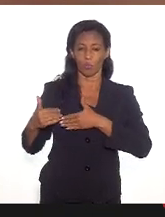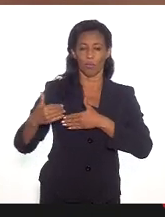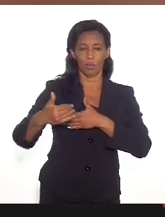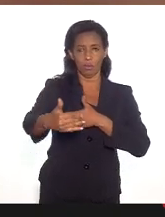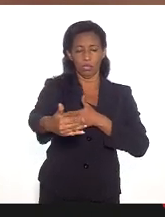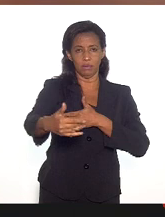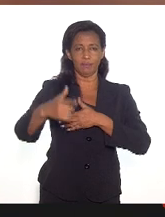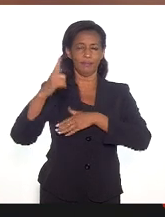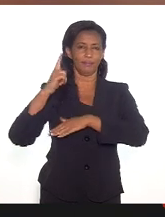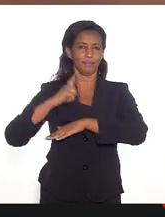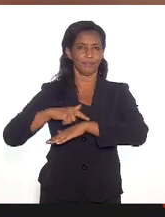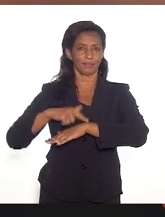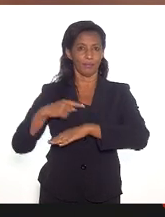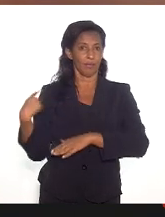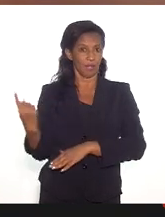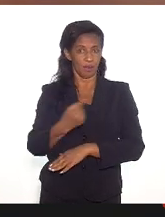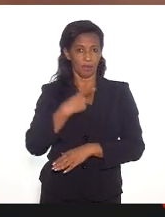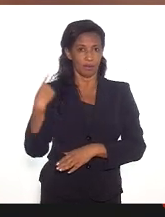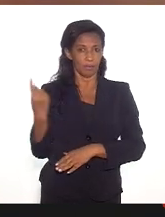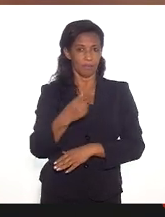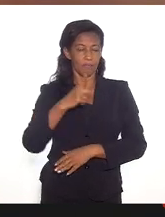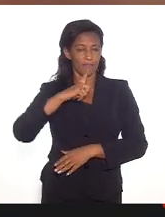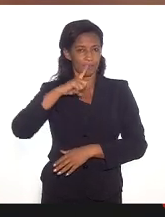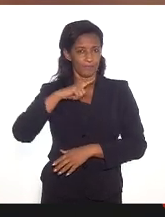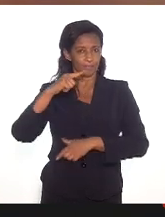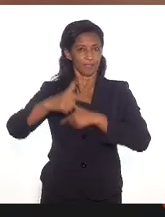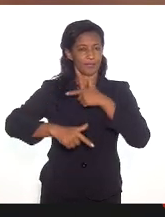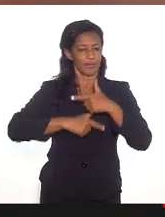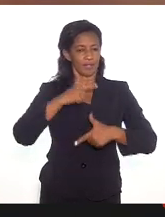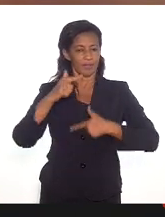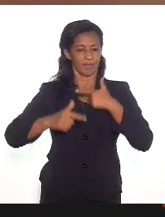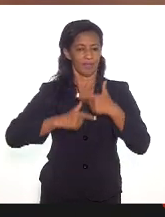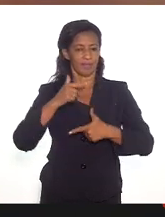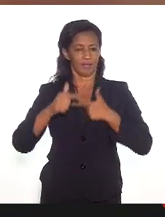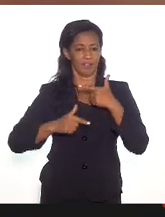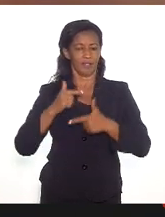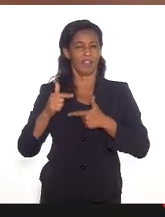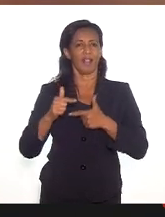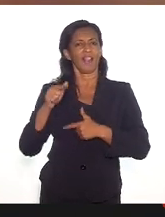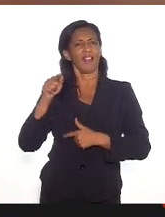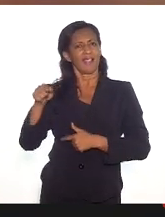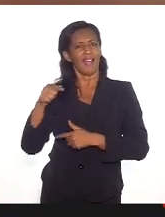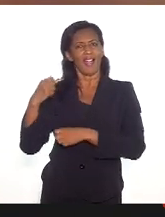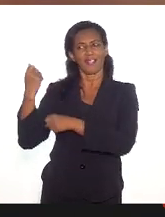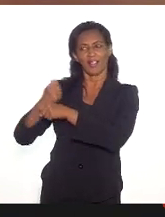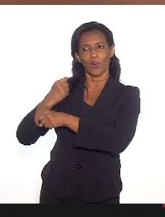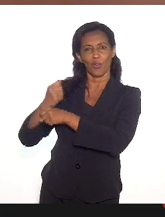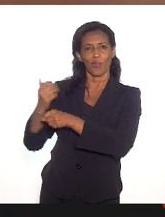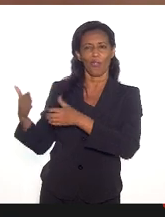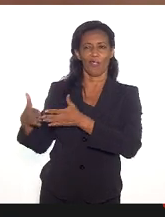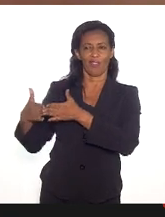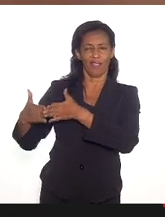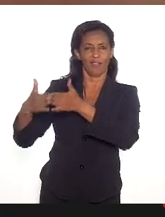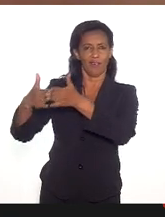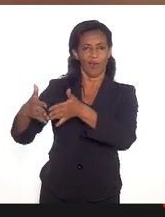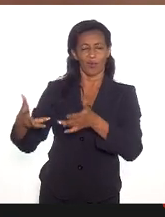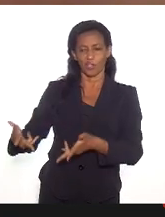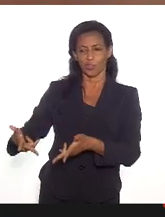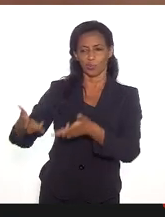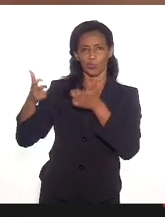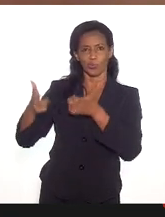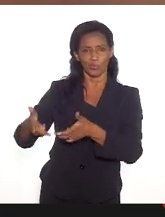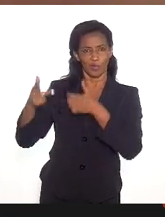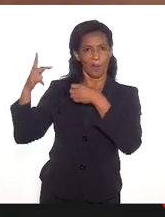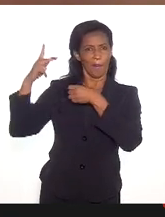tempo que nós temos já trabalhado na construção naval, na exploração de petróleo